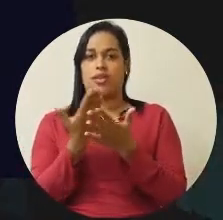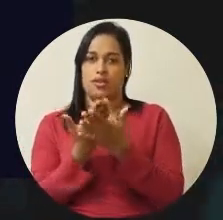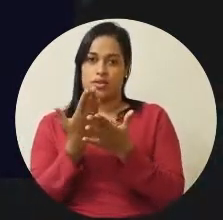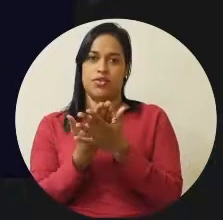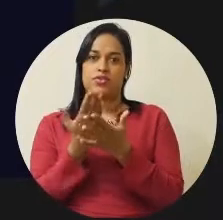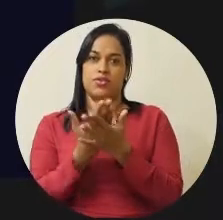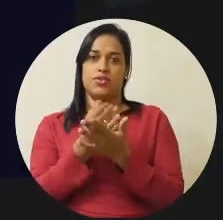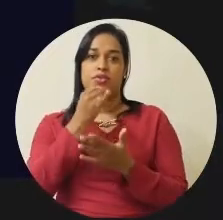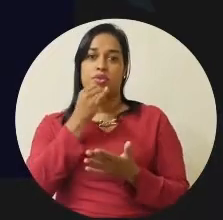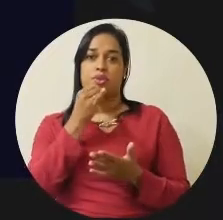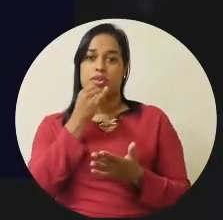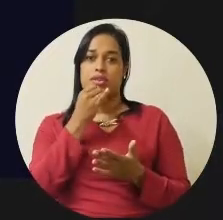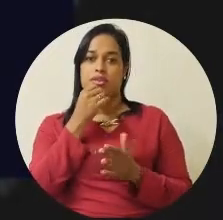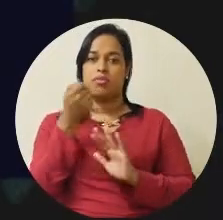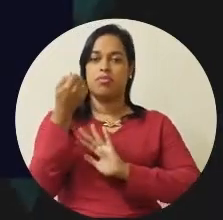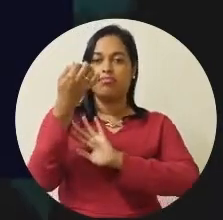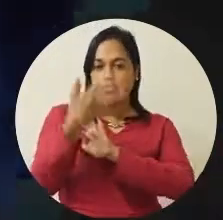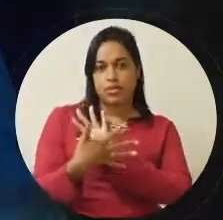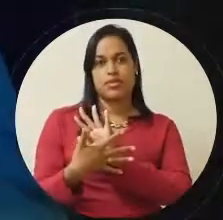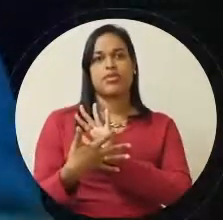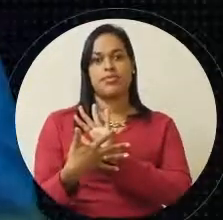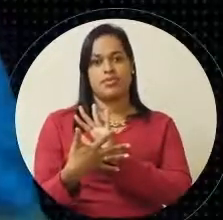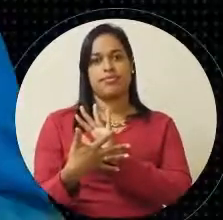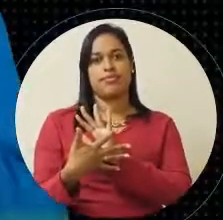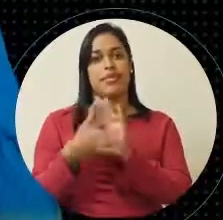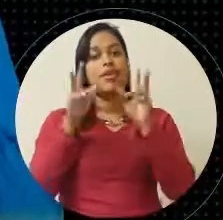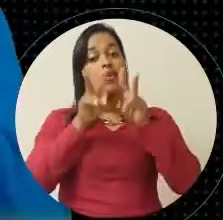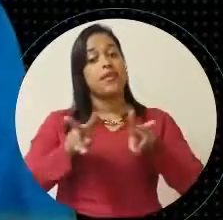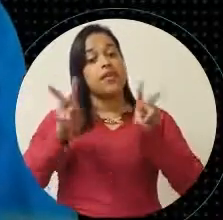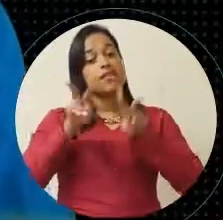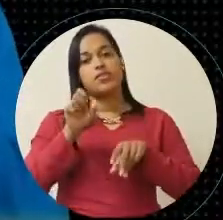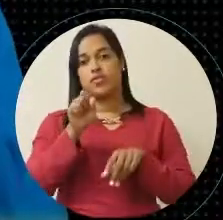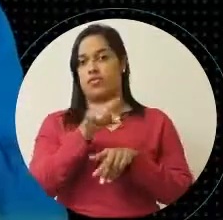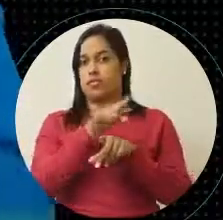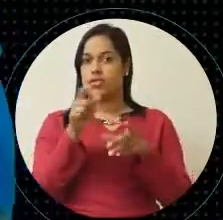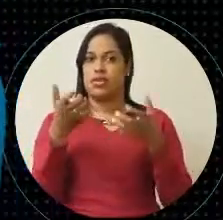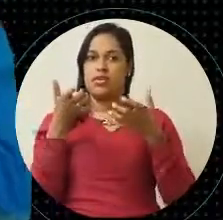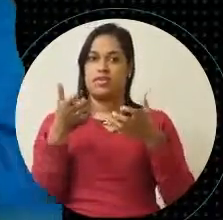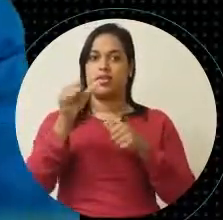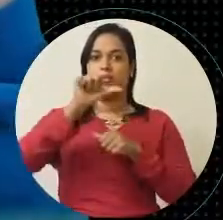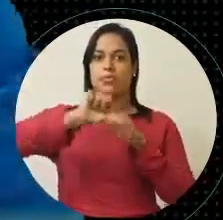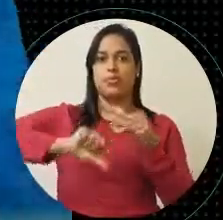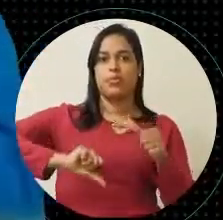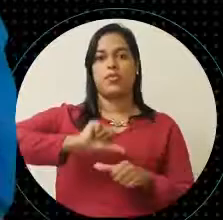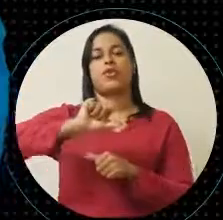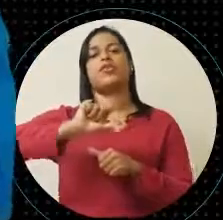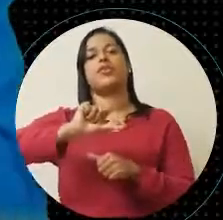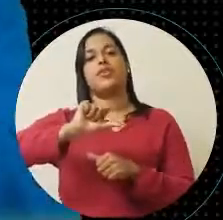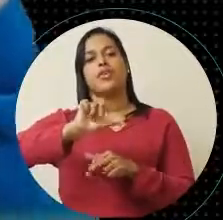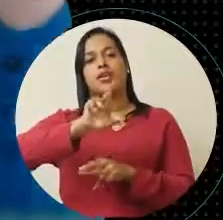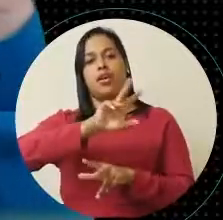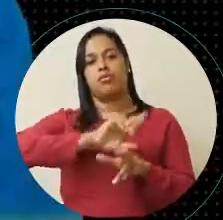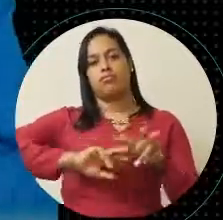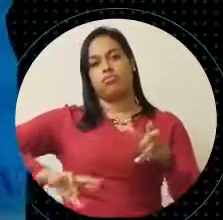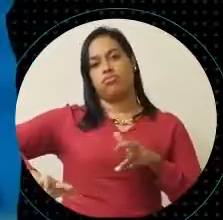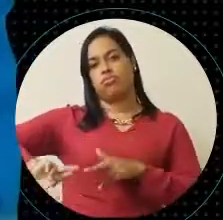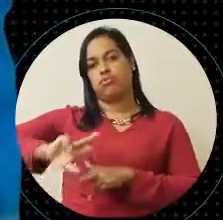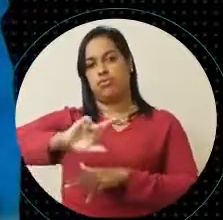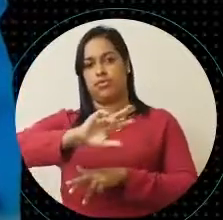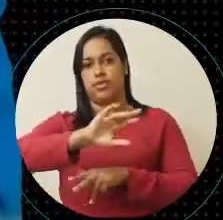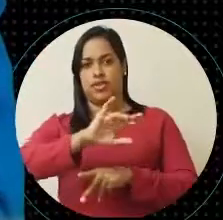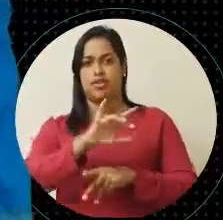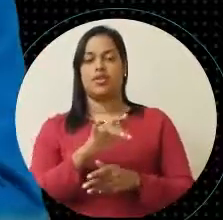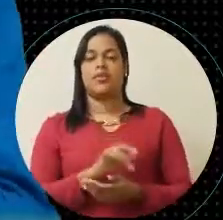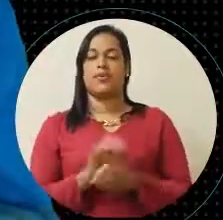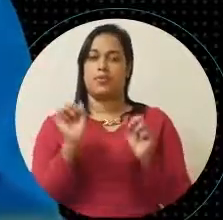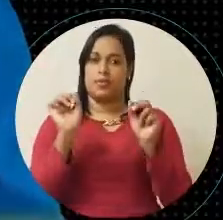com o exemplo até mais completo. Tá bem? Então dê uma olhadinha lá se você quiser modificar a variação de